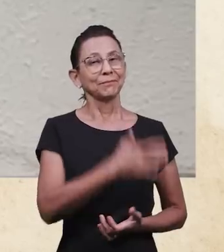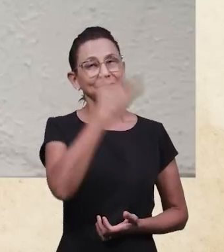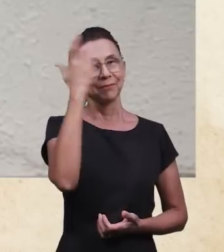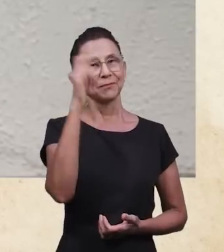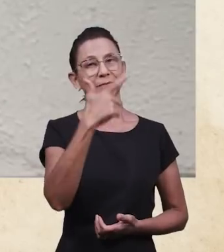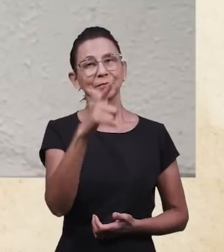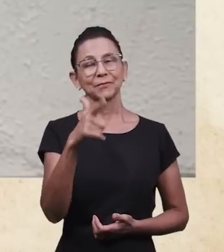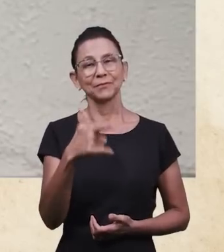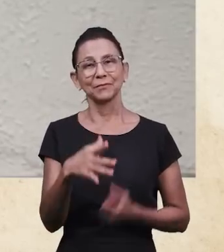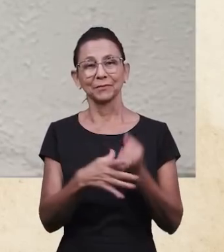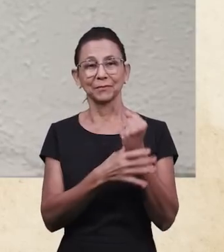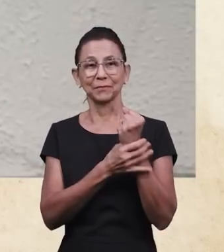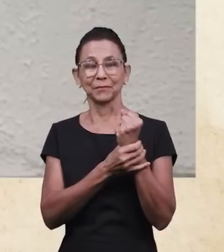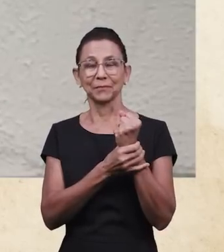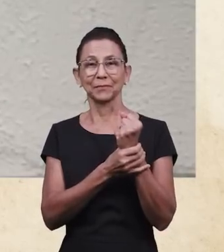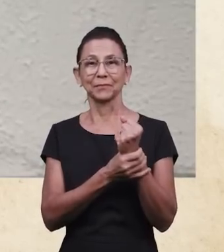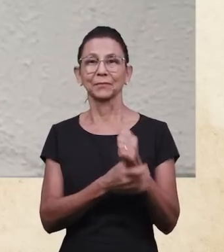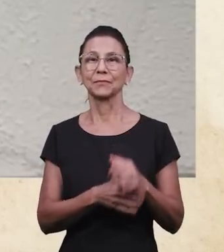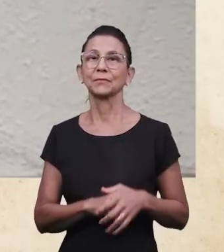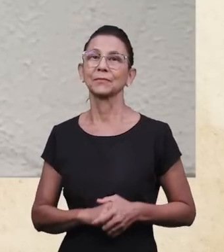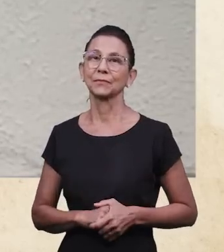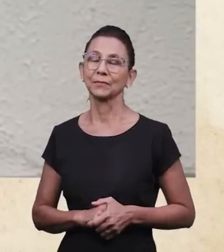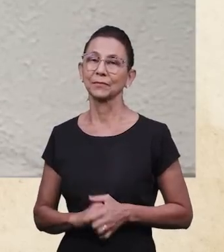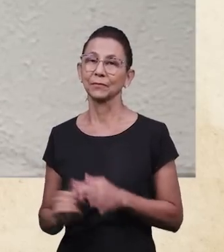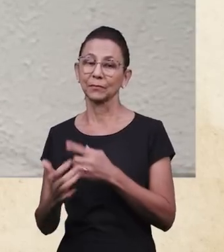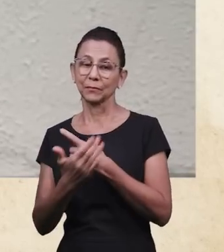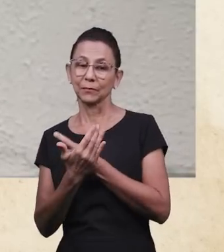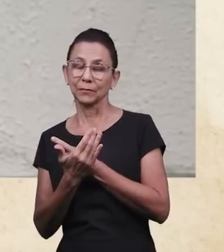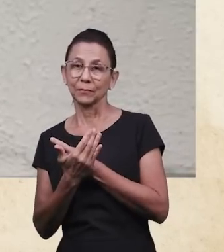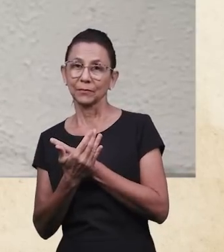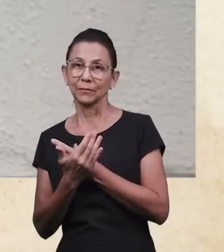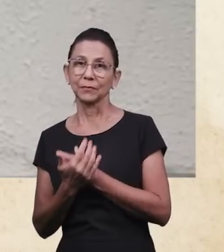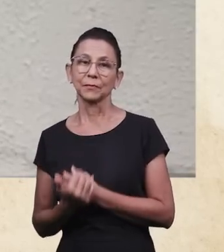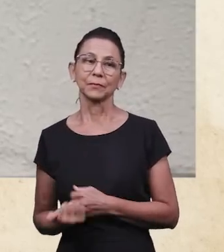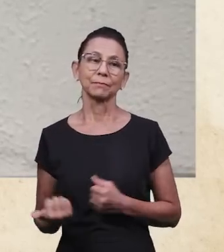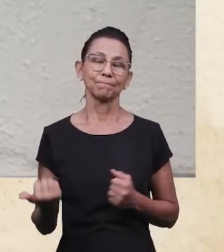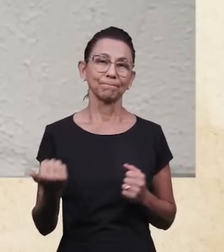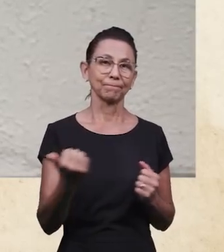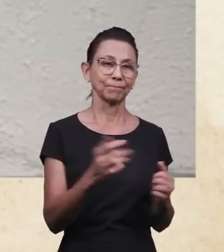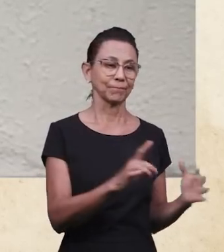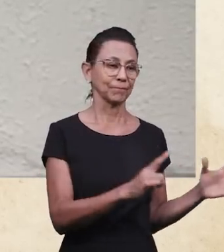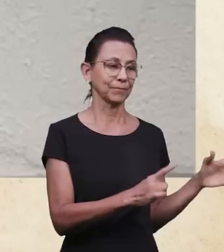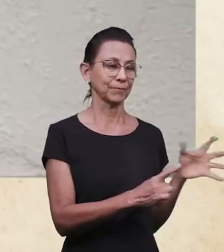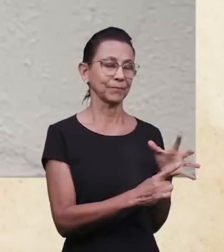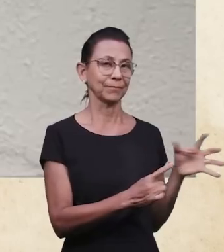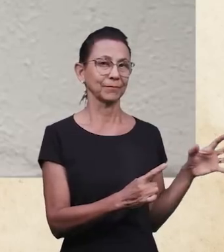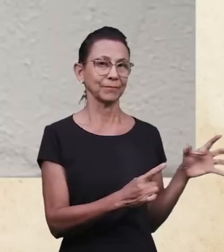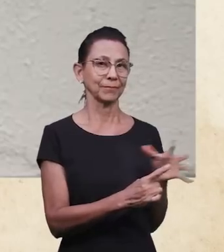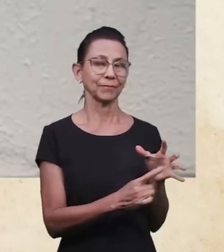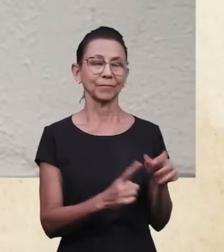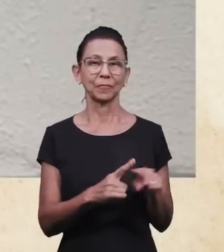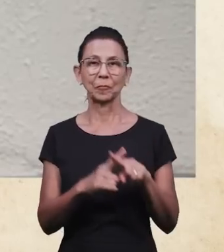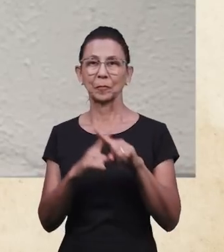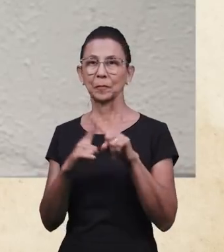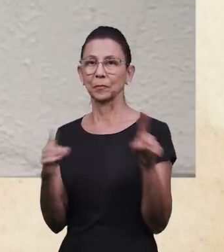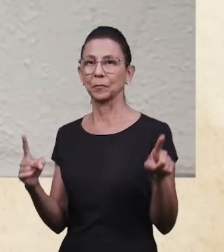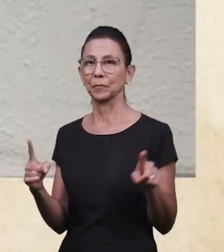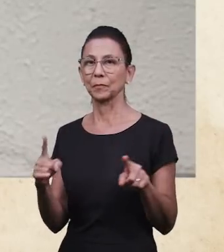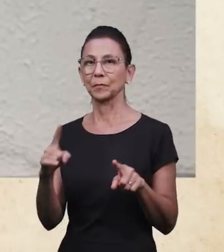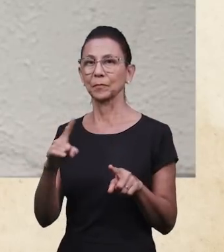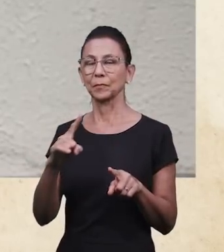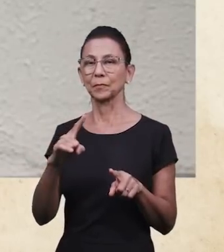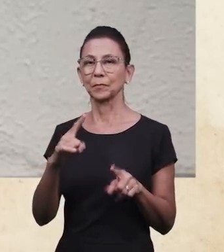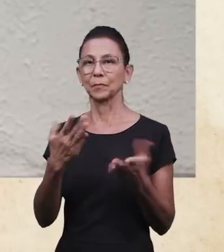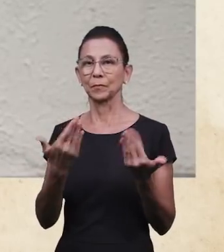guardado no Senhor, eles têm sido uma bênção através da rede social. E o verso 8 diz